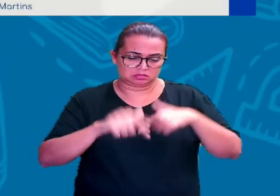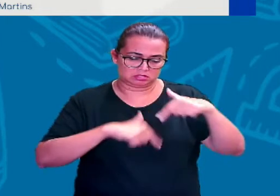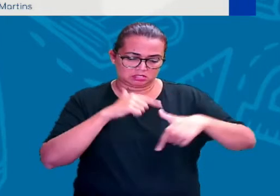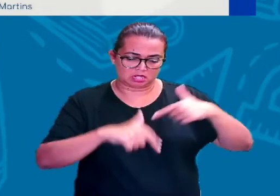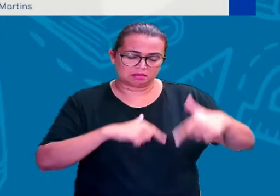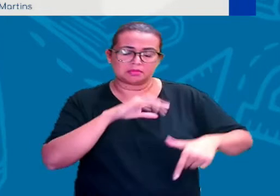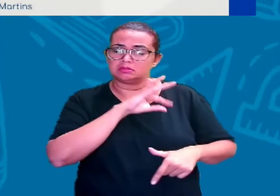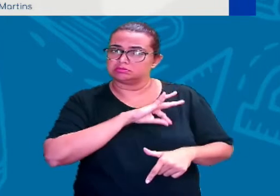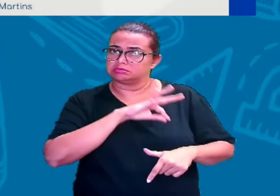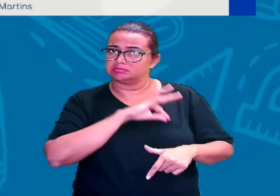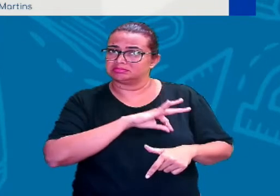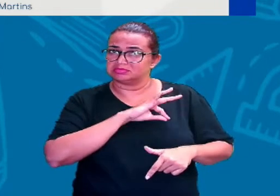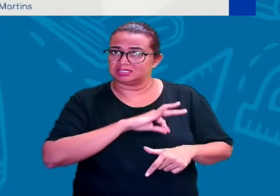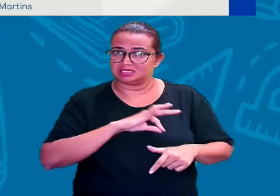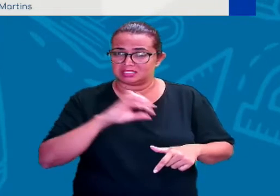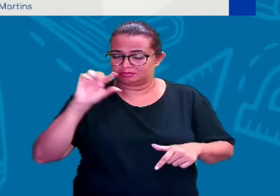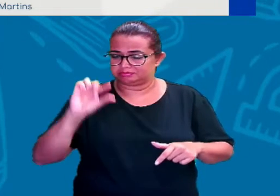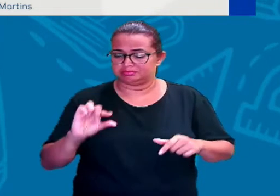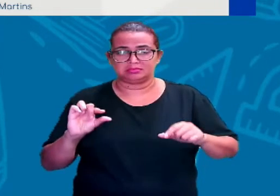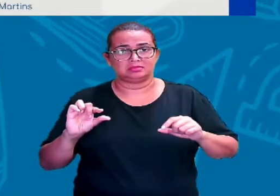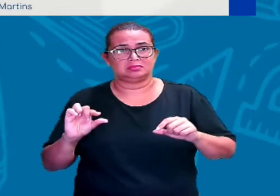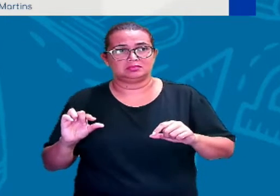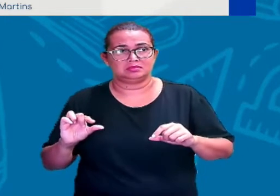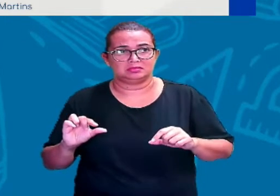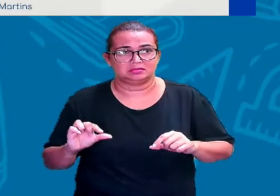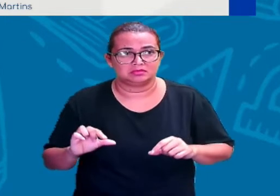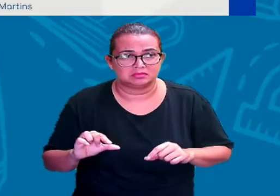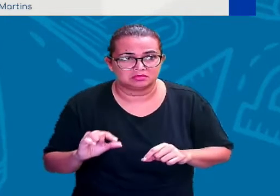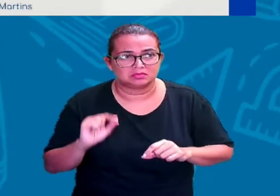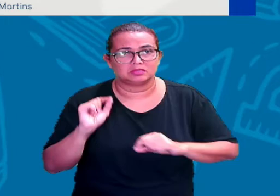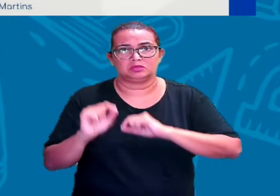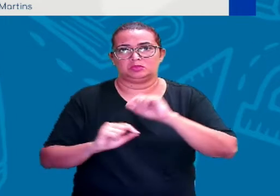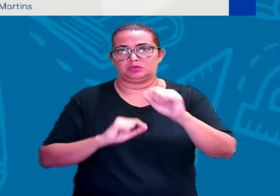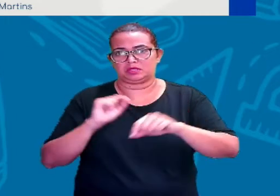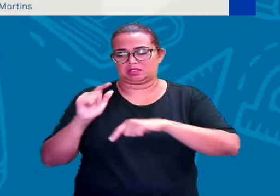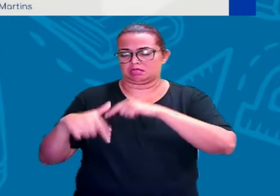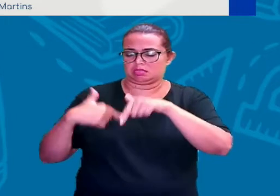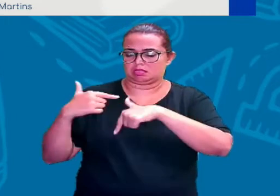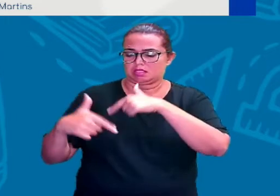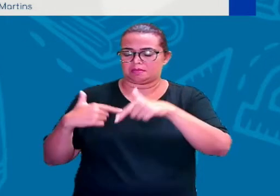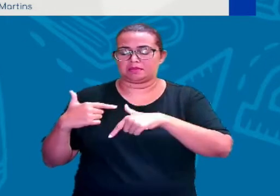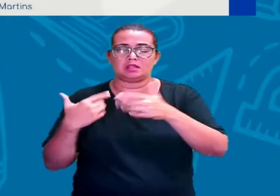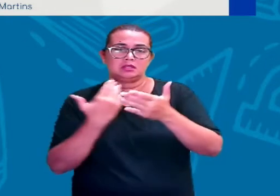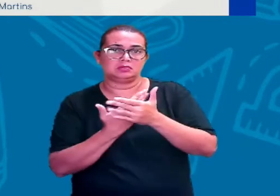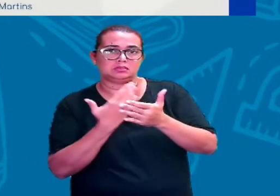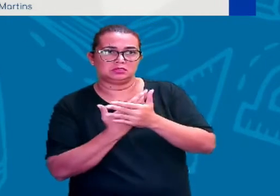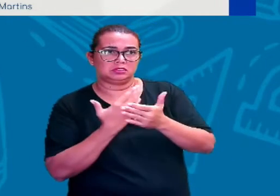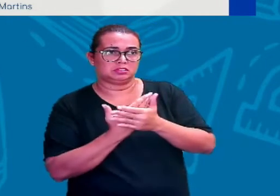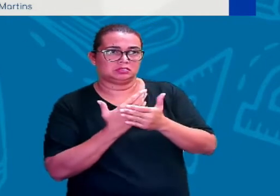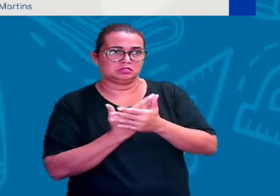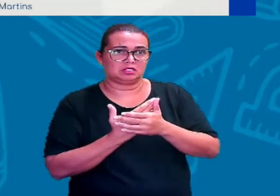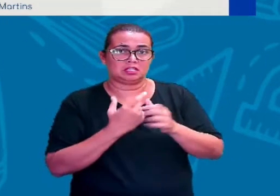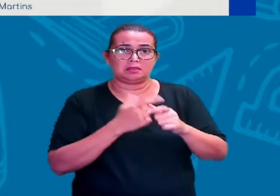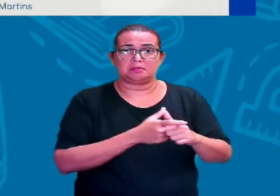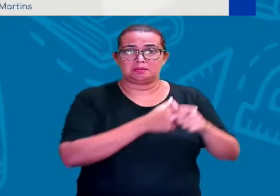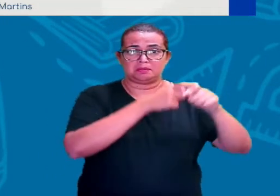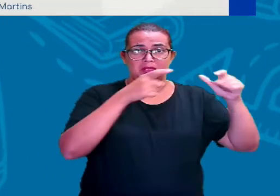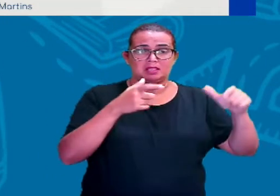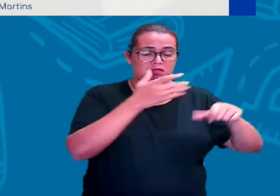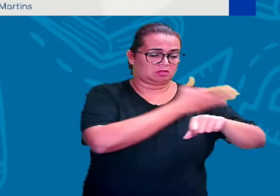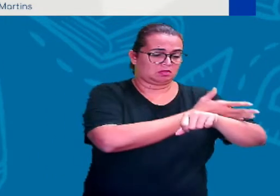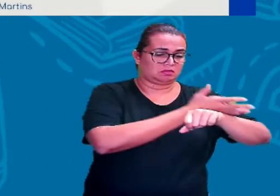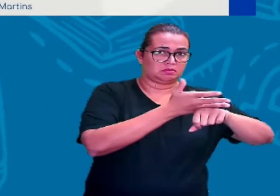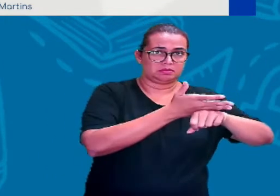mas em relação a estar empregado e ter um curso superior, esse número é maior para